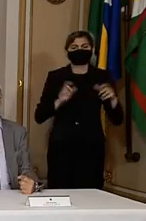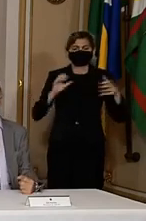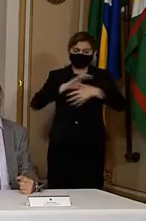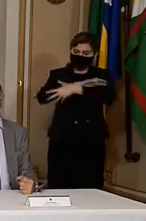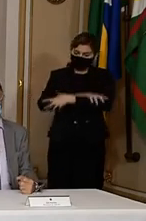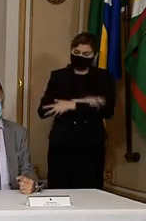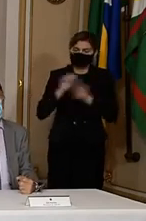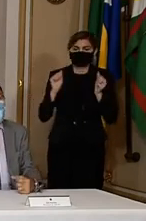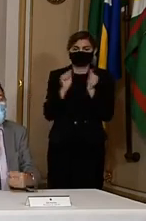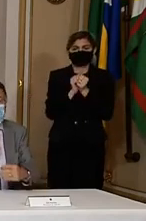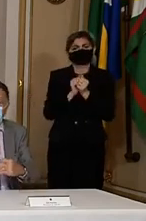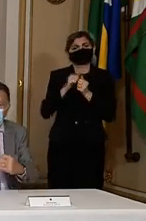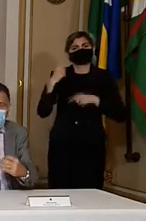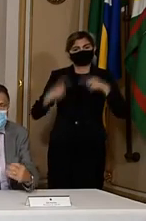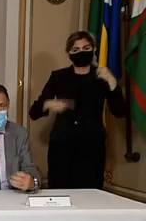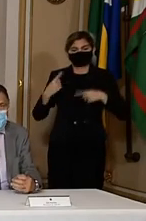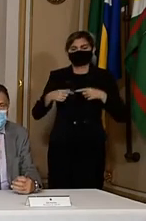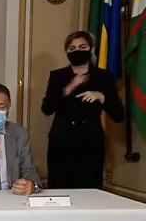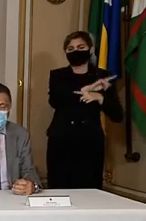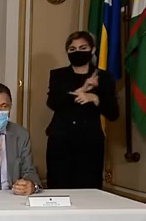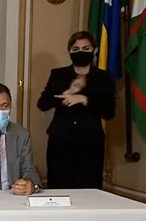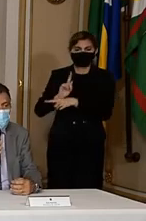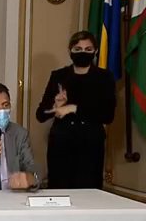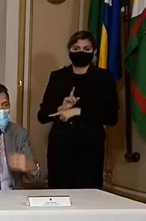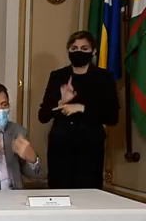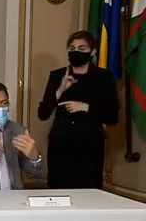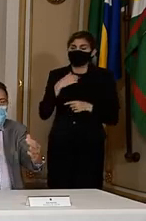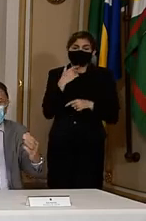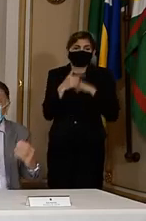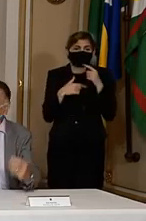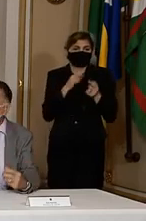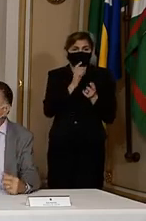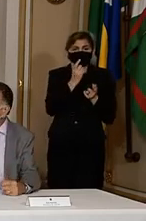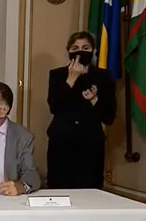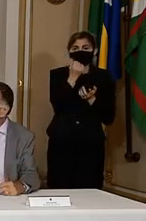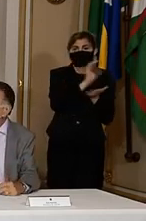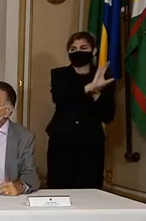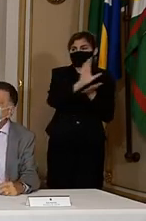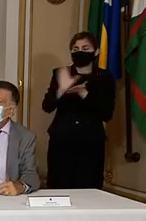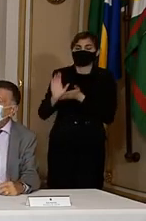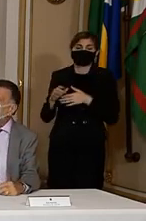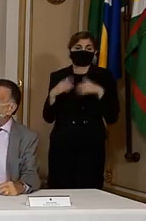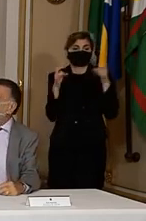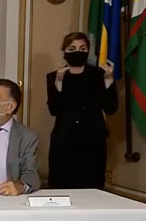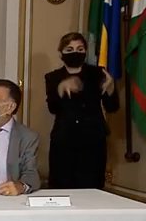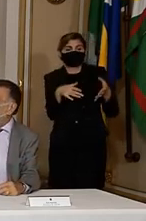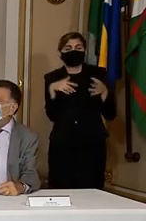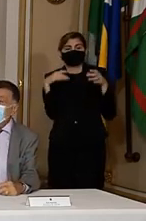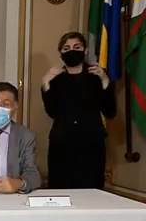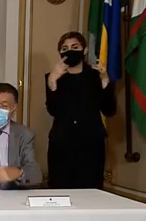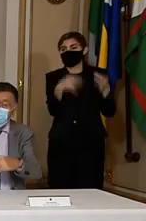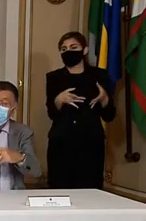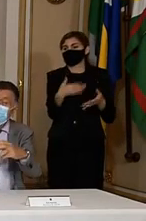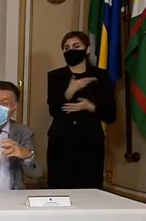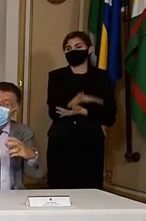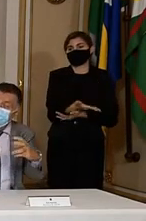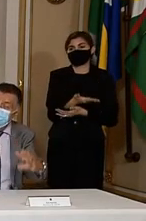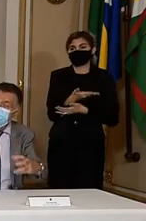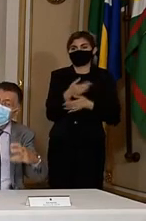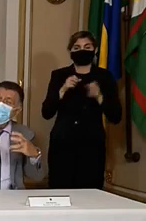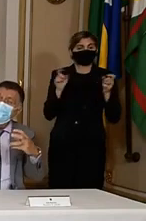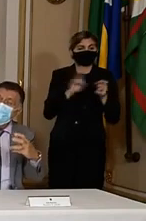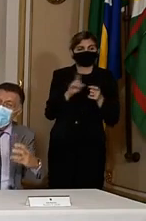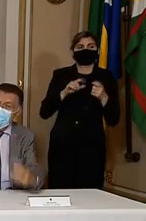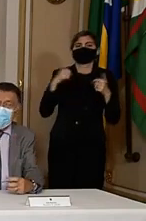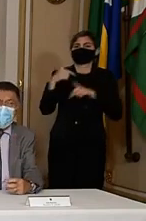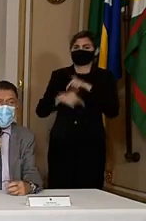mas sobretudo de gestão e não adianta fazer um investimento e deixar o sistema lá abandonado Às vezes o sistema